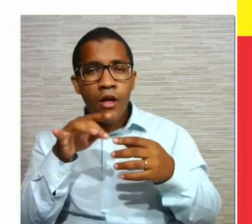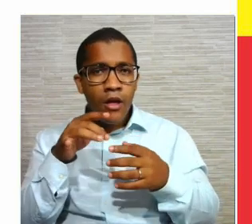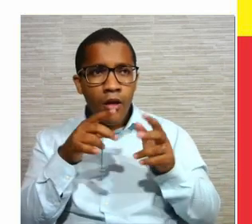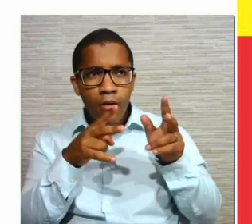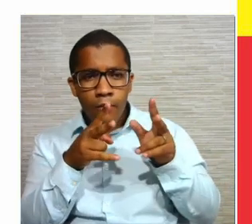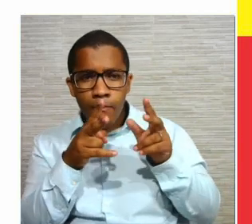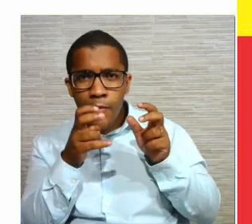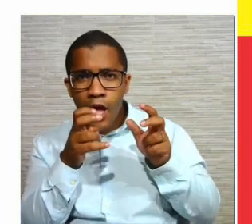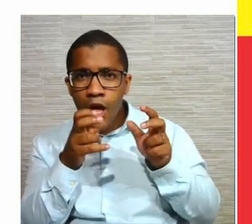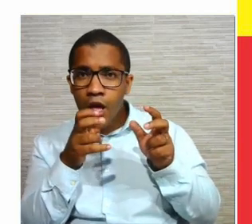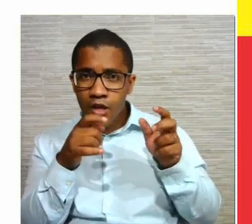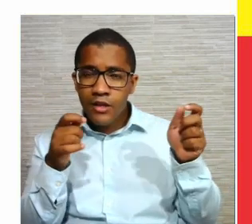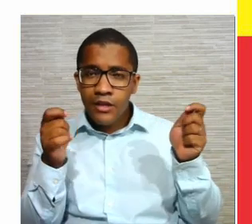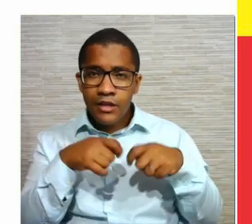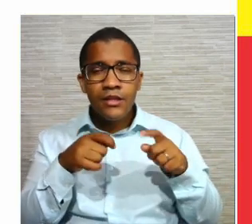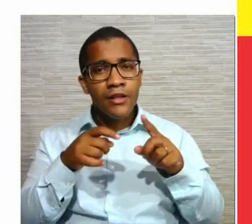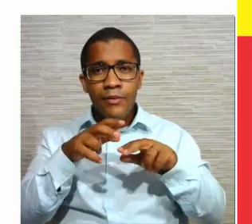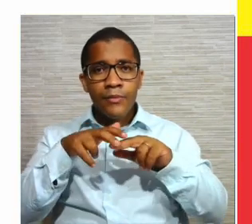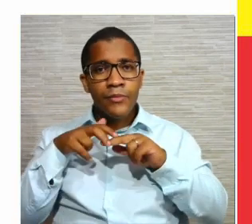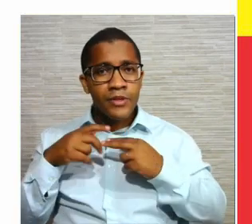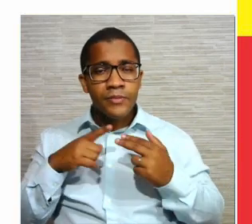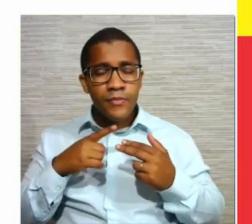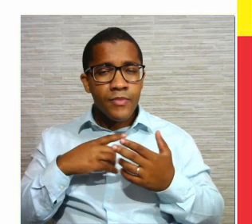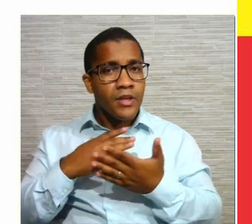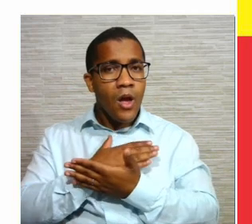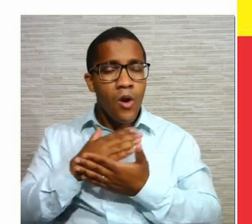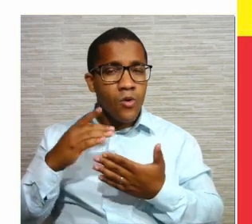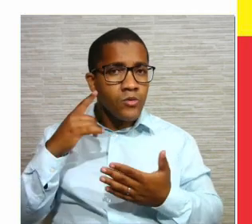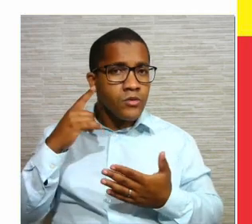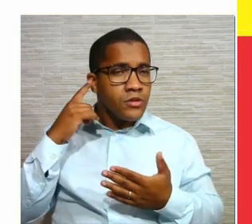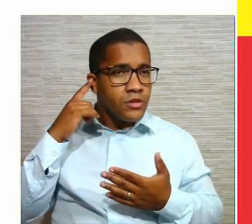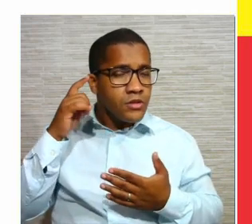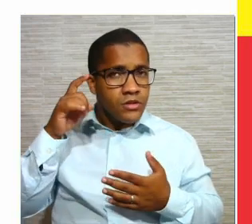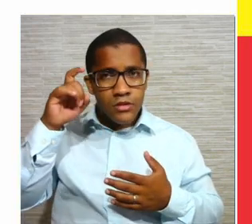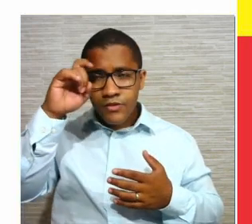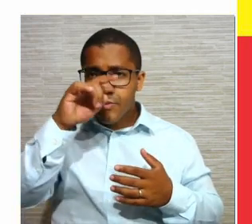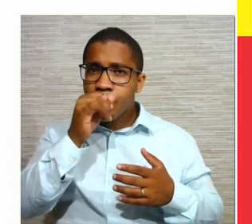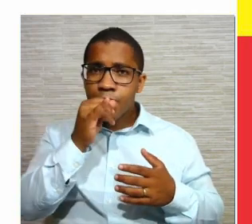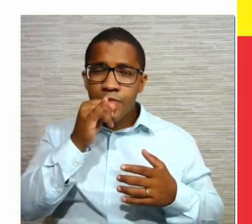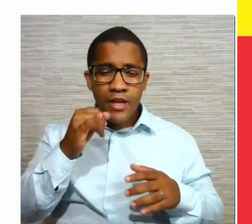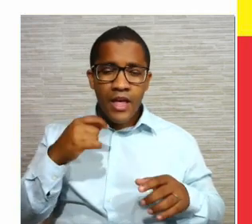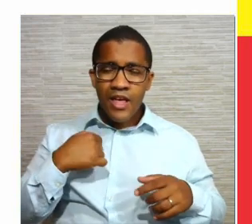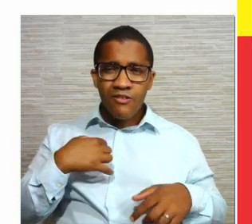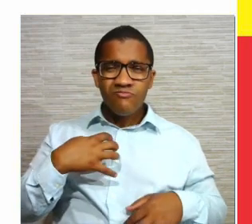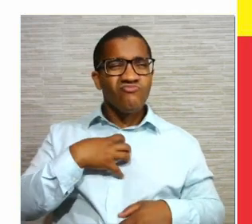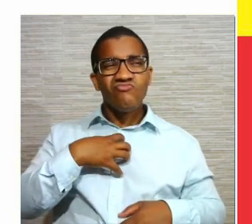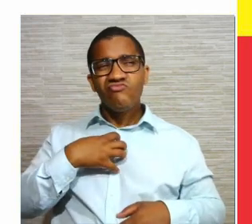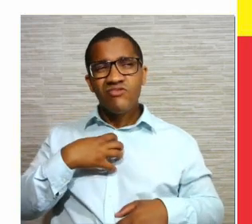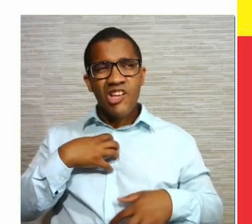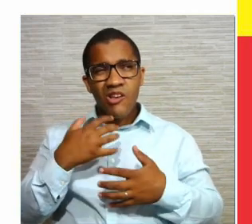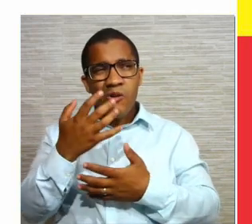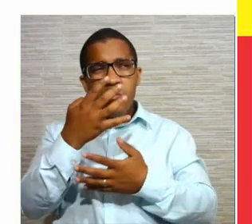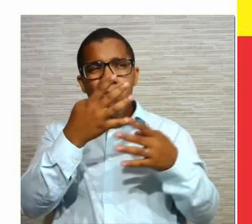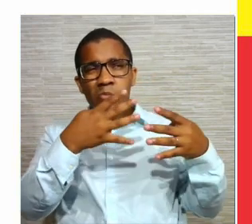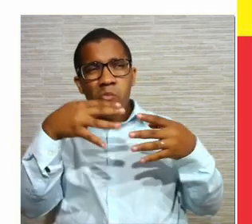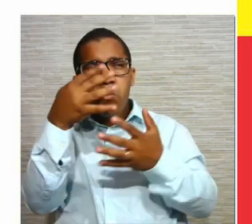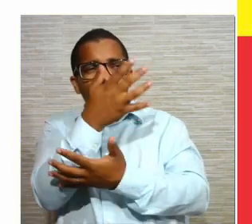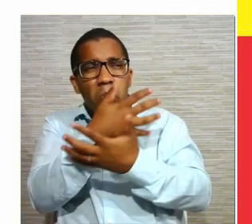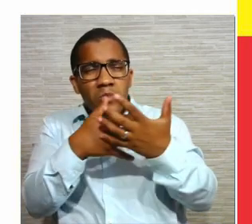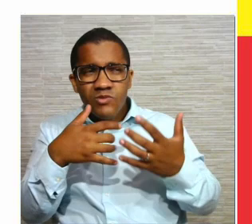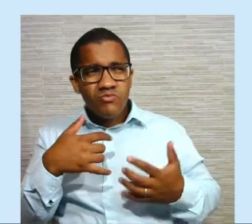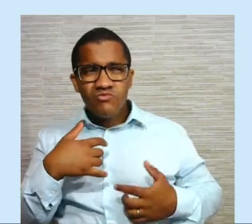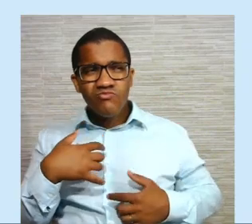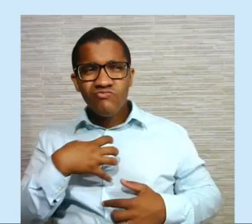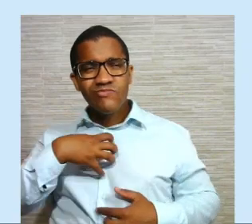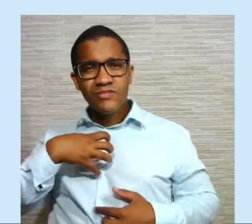para a percepção. É uma das razões da dificuldade de ouvir músicas muito diferente do gosto pessoal de cada um. Então, assim,